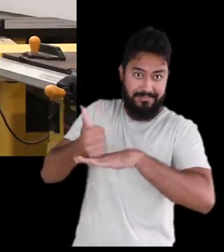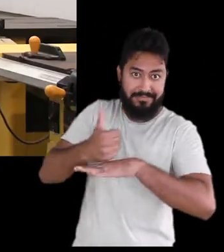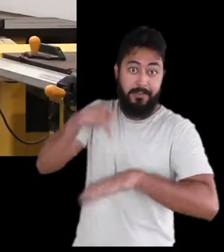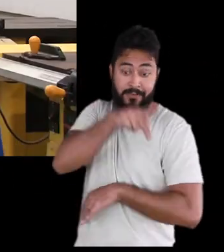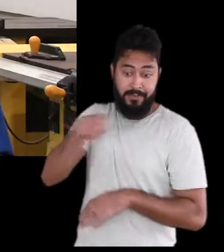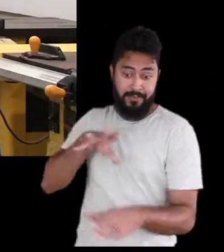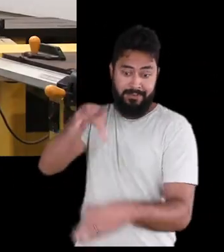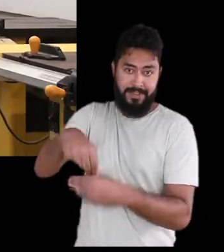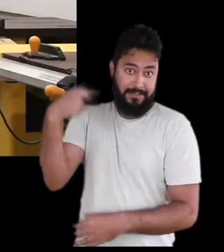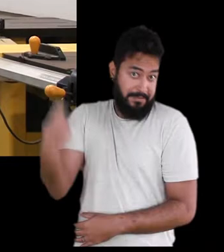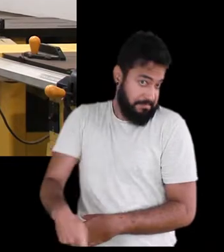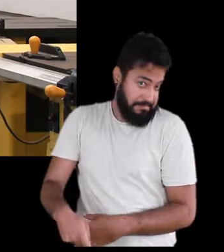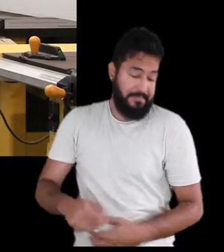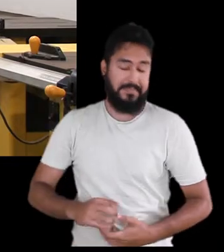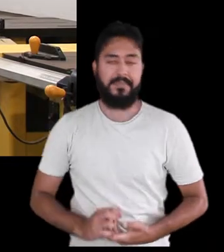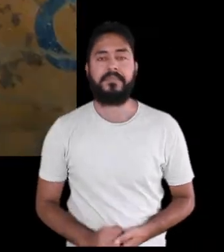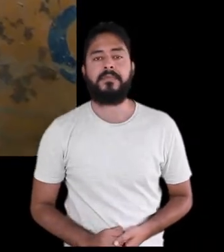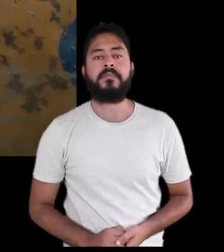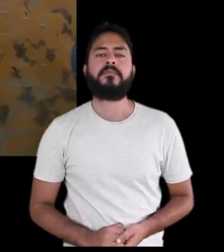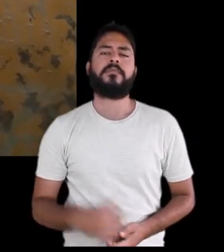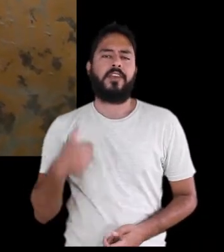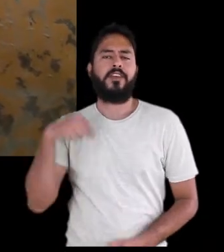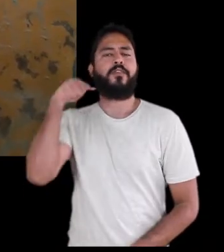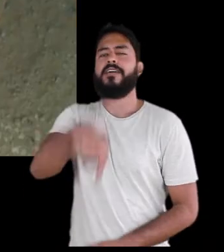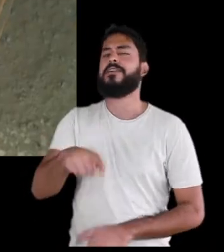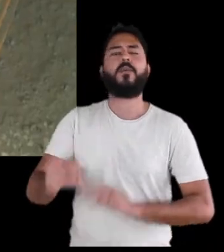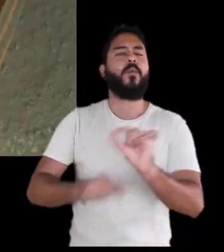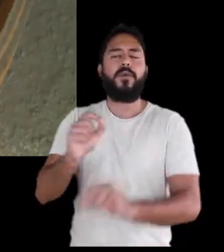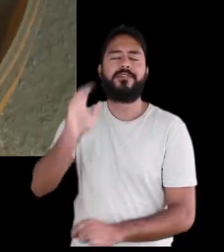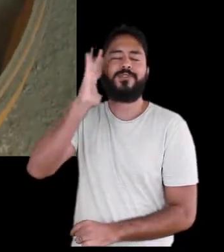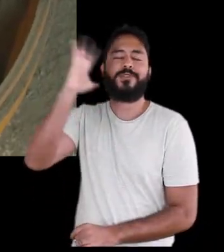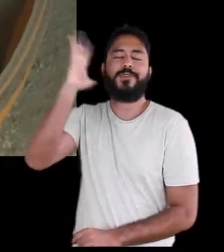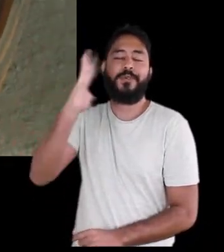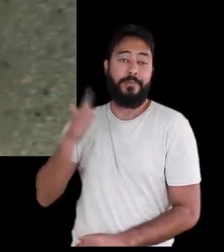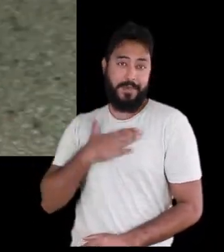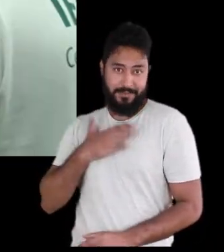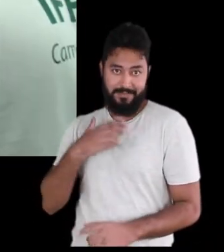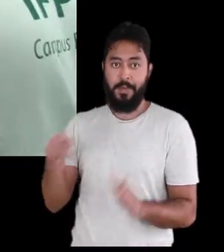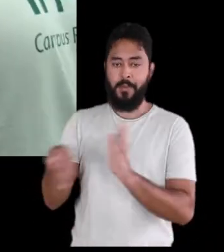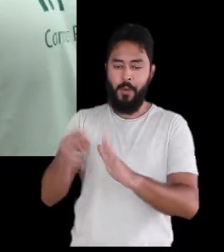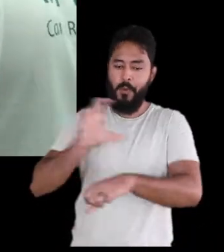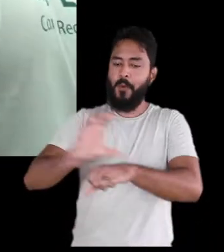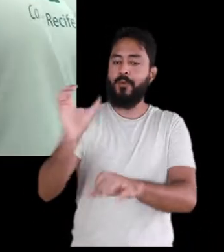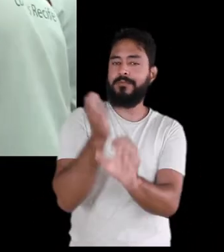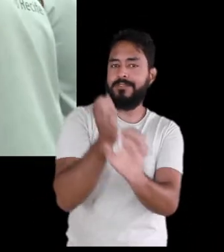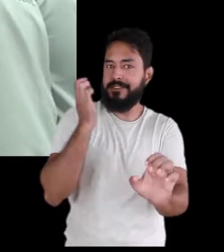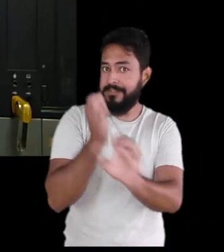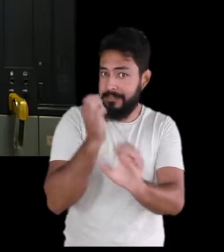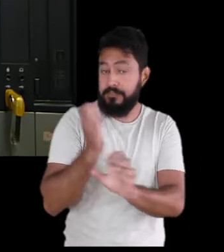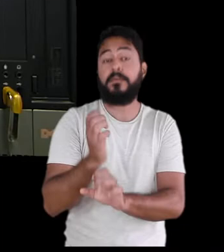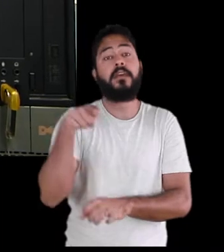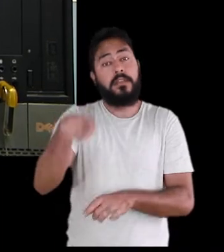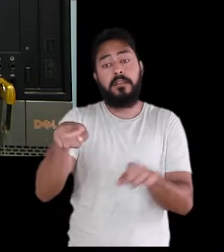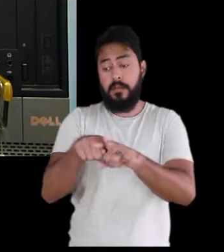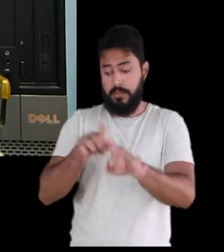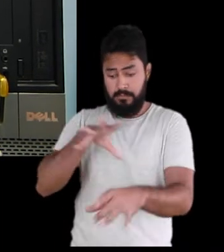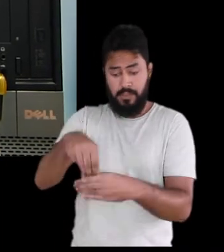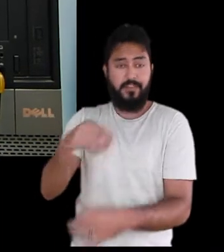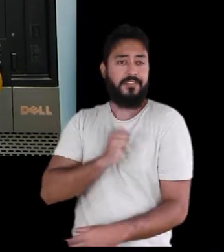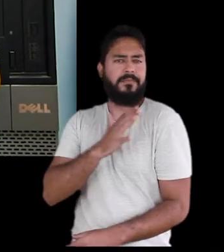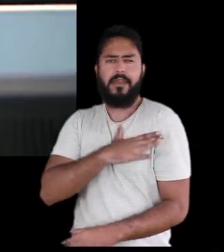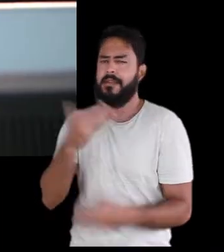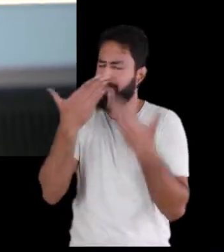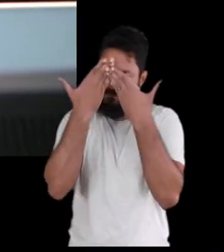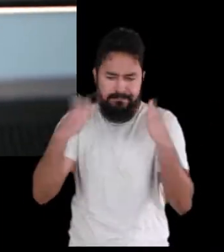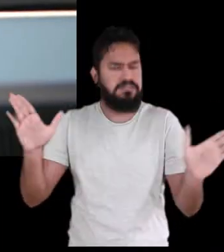próprio campus, assim, que você estudou a vida toda. Estou aqui realizando um sonho de fazer engenharia. E esse universo do